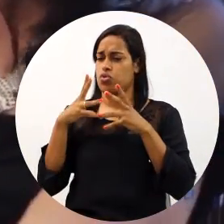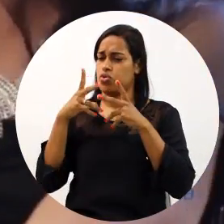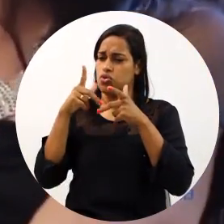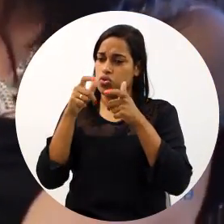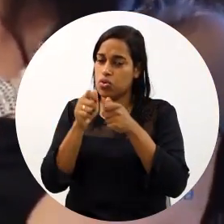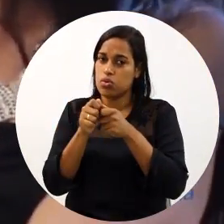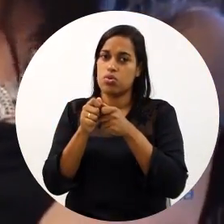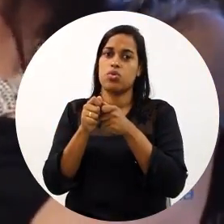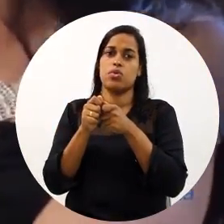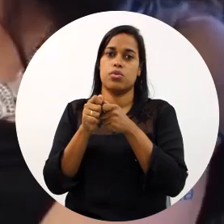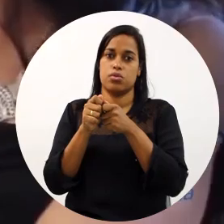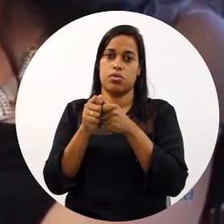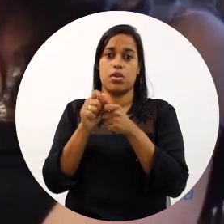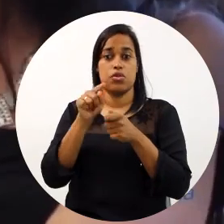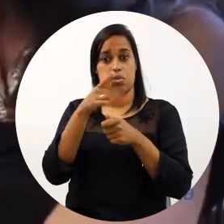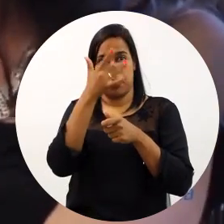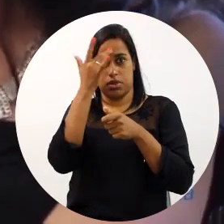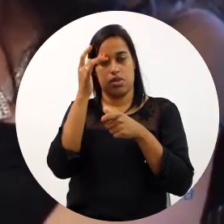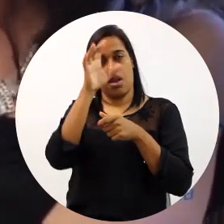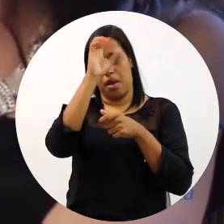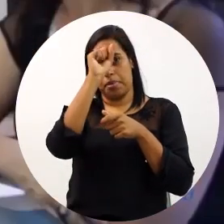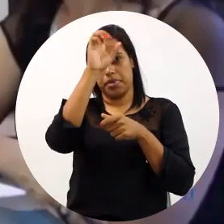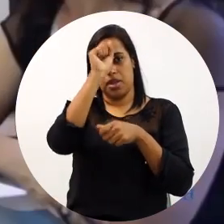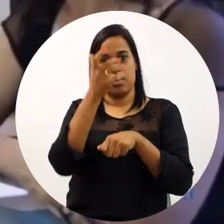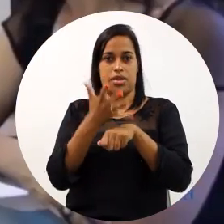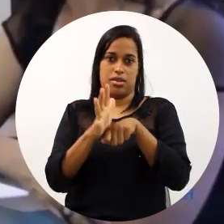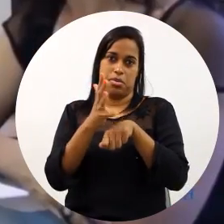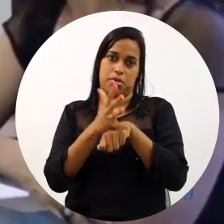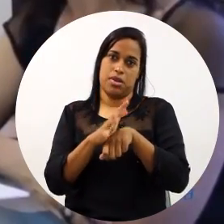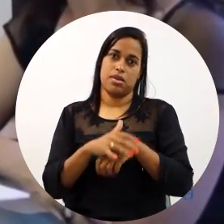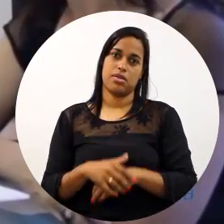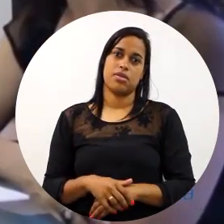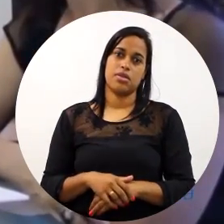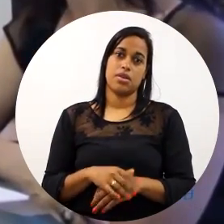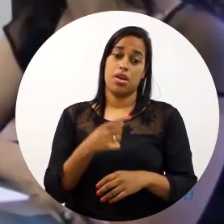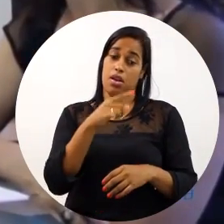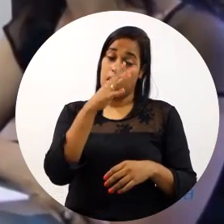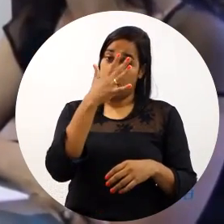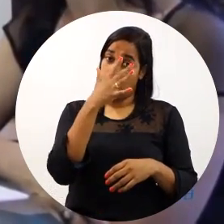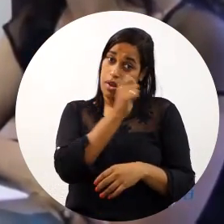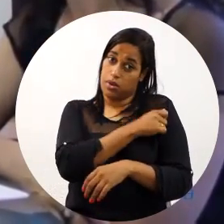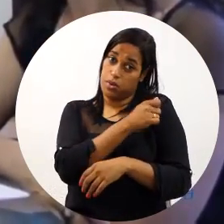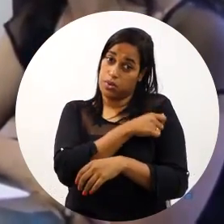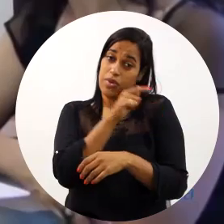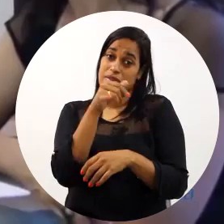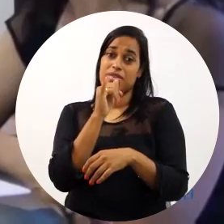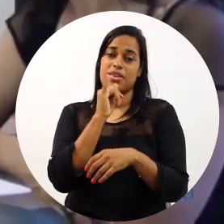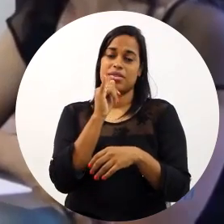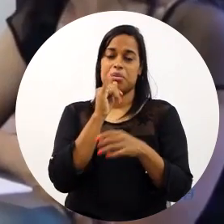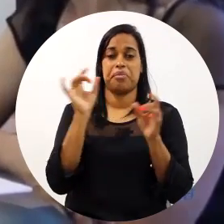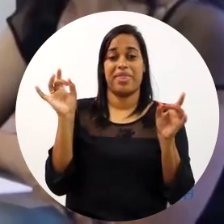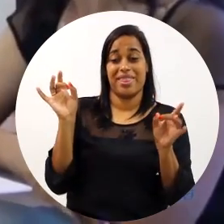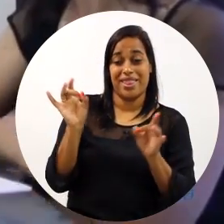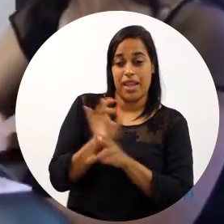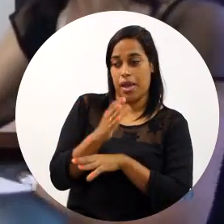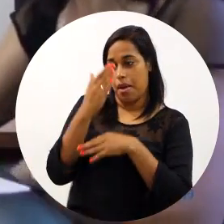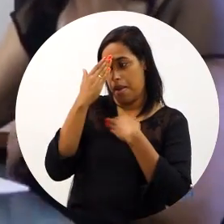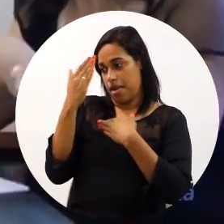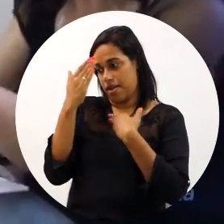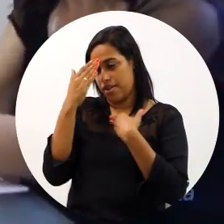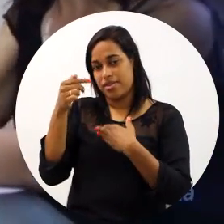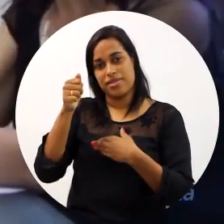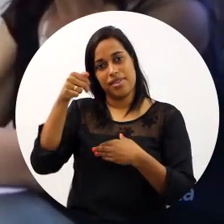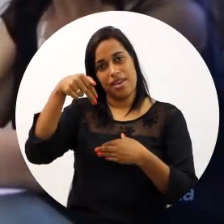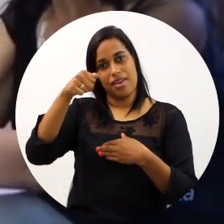como deveria ser. Que é assim que as pessoas aprendem, né, na prática. Pois é, cara aluno, com esse exemplo maravilhoso nós estamos terminando. Gostaria de agradecer